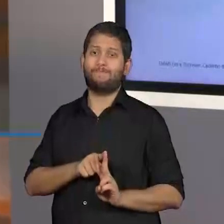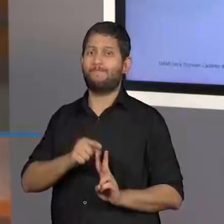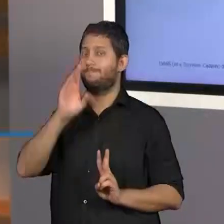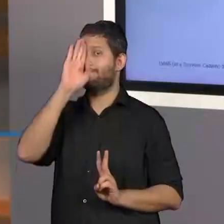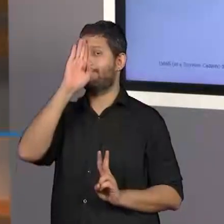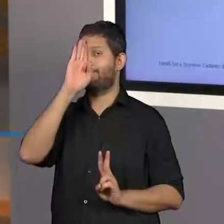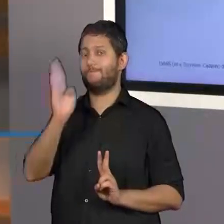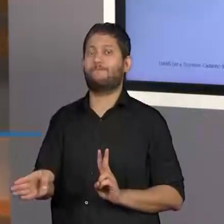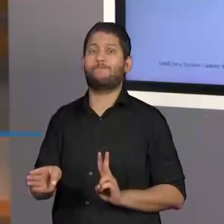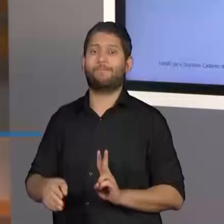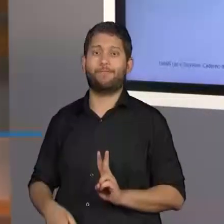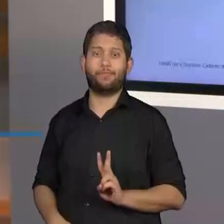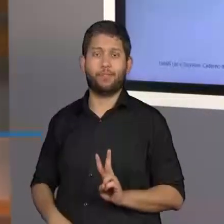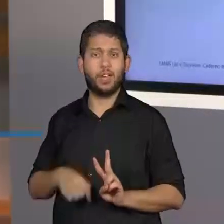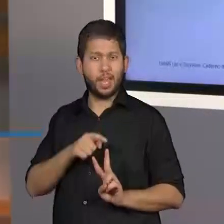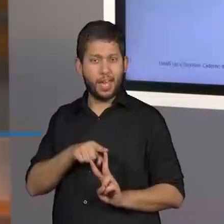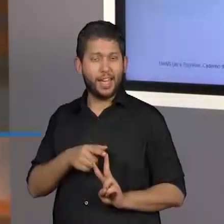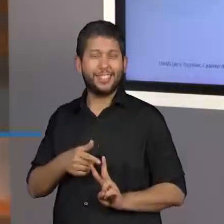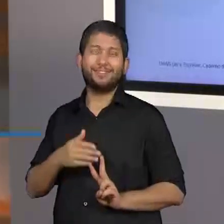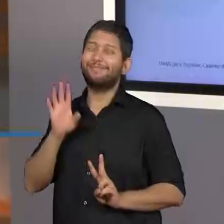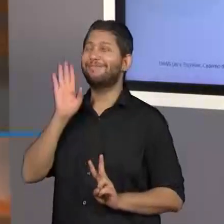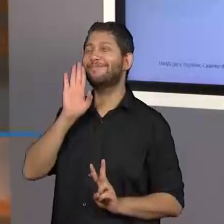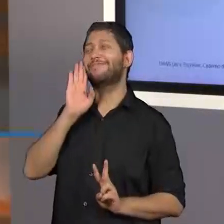O segundo personagem foi amigável?